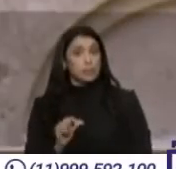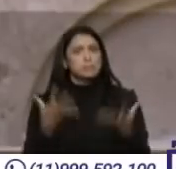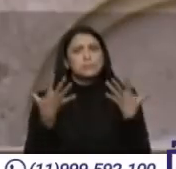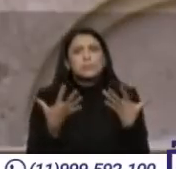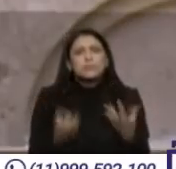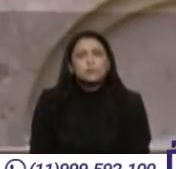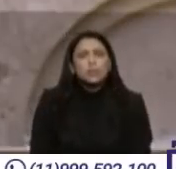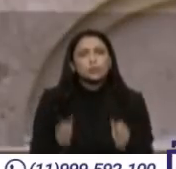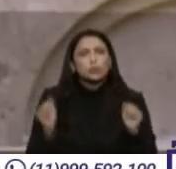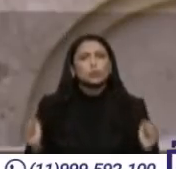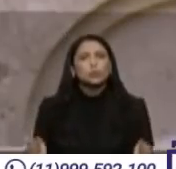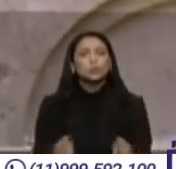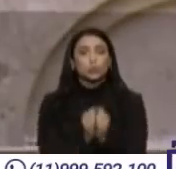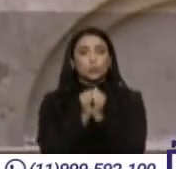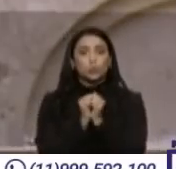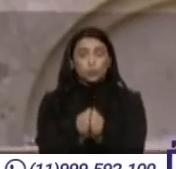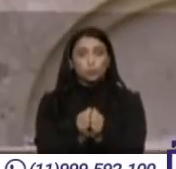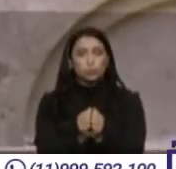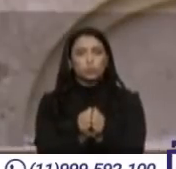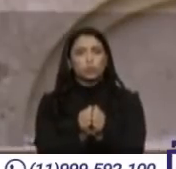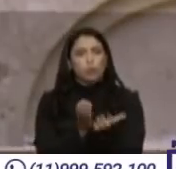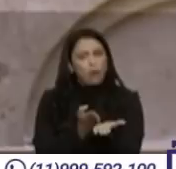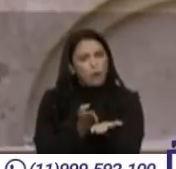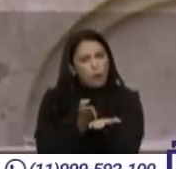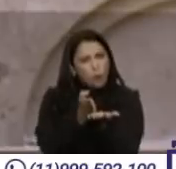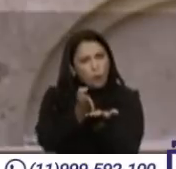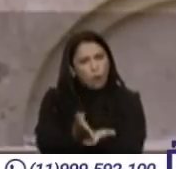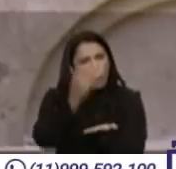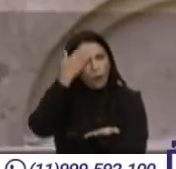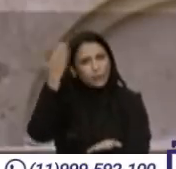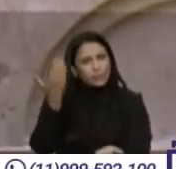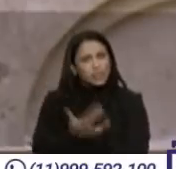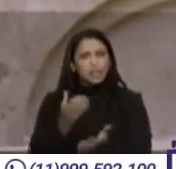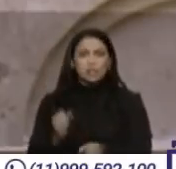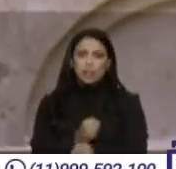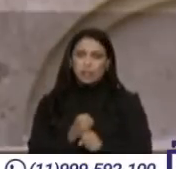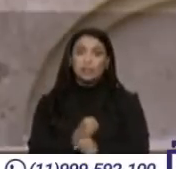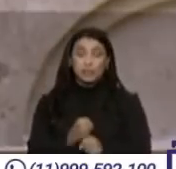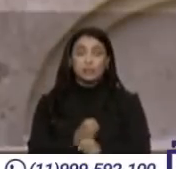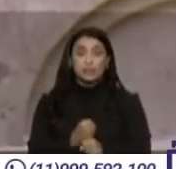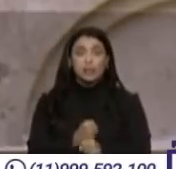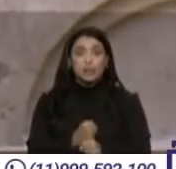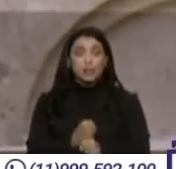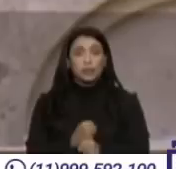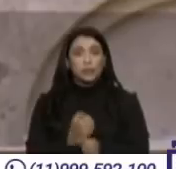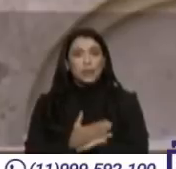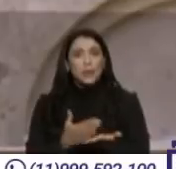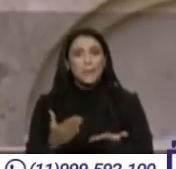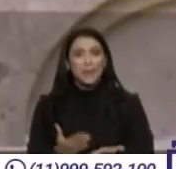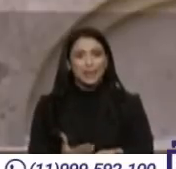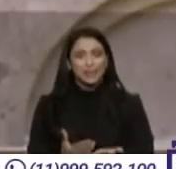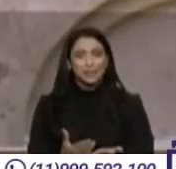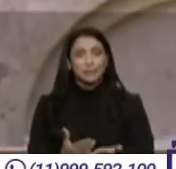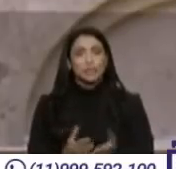Vamos todos, de mãos dadas, trilhar com confiança este ano que se descortina,